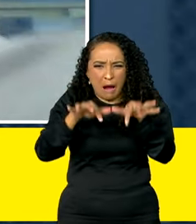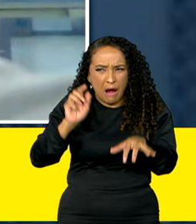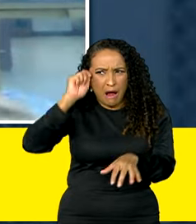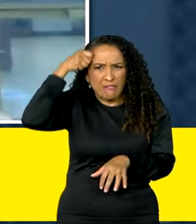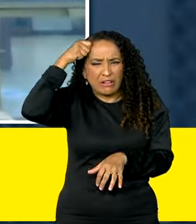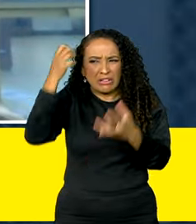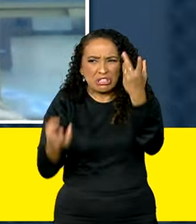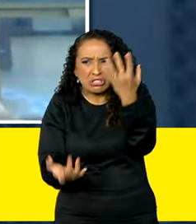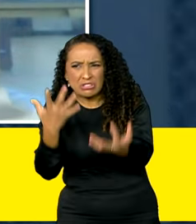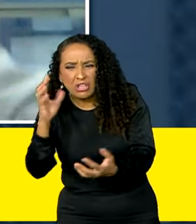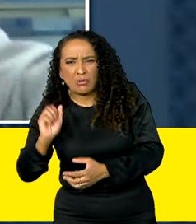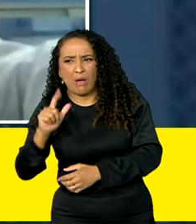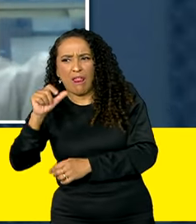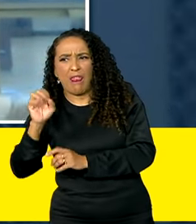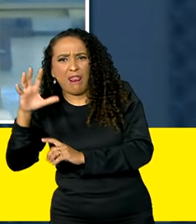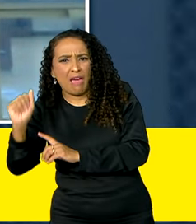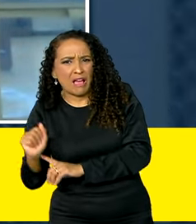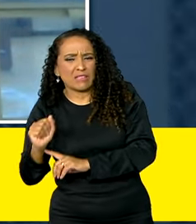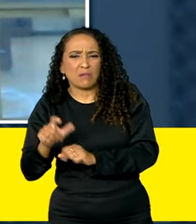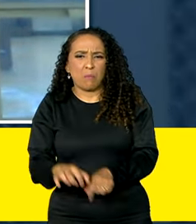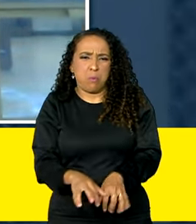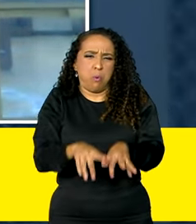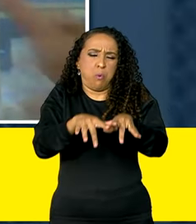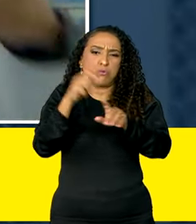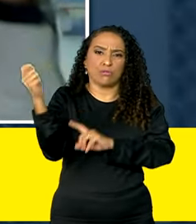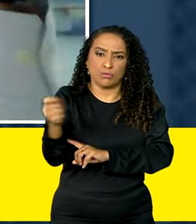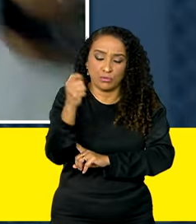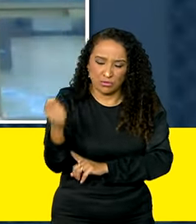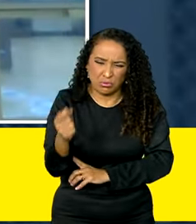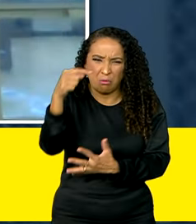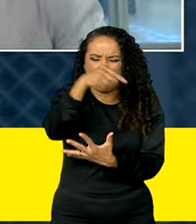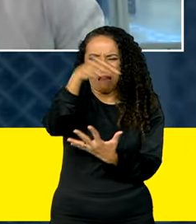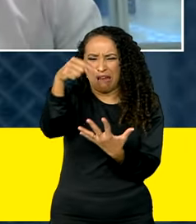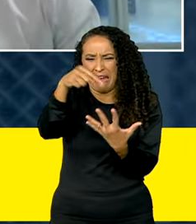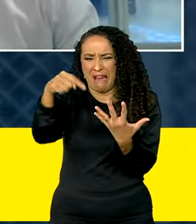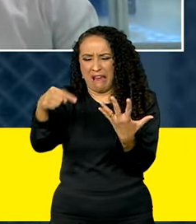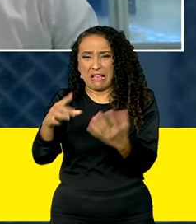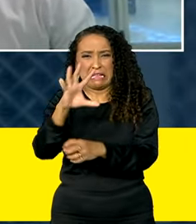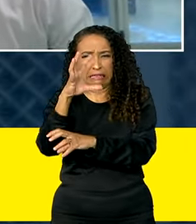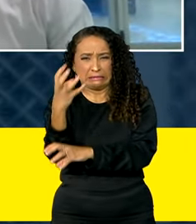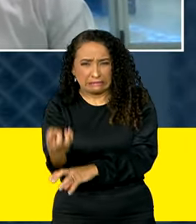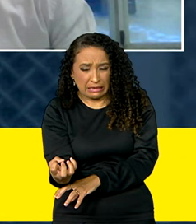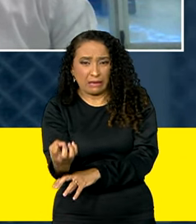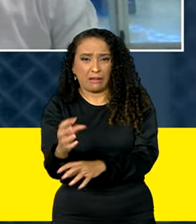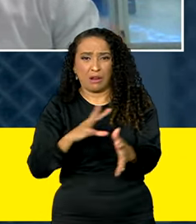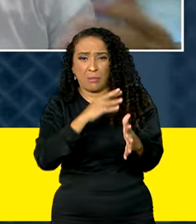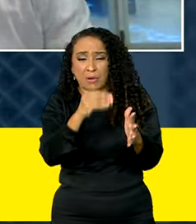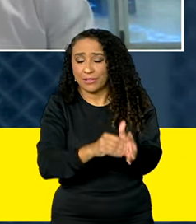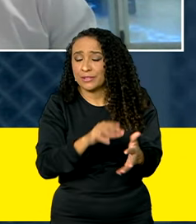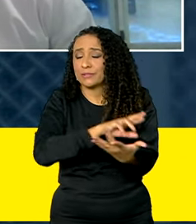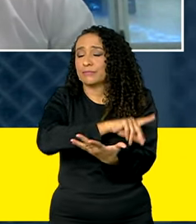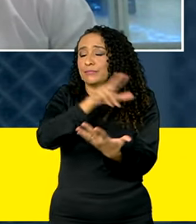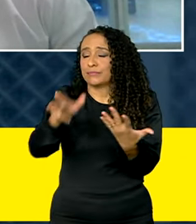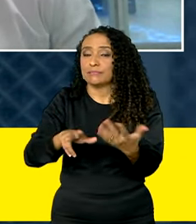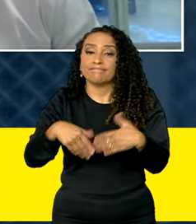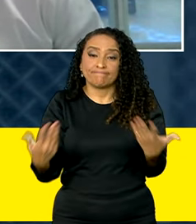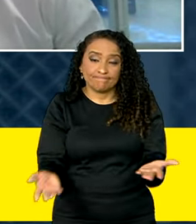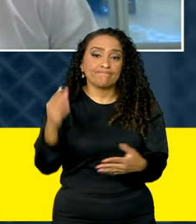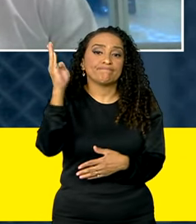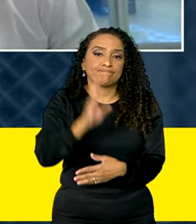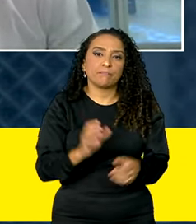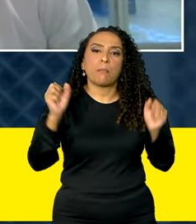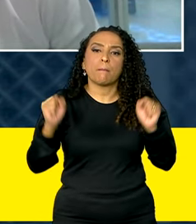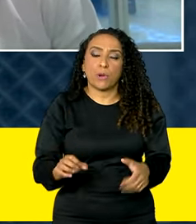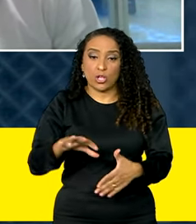no Alasca, né, com cheias no Rio Grande do Sul, com secas extremas na Amazônia. Então, realmente, o Brasil